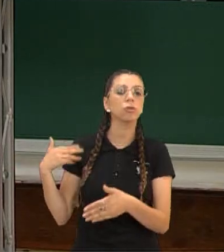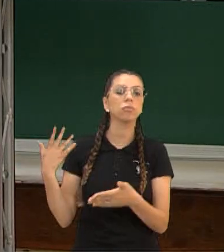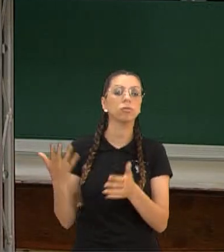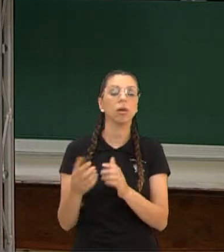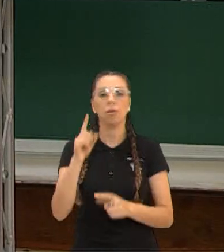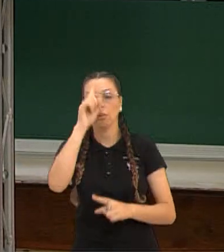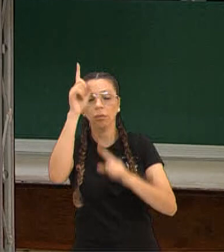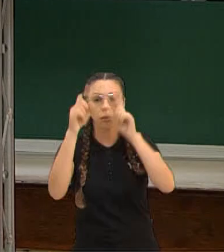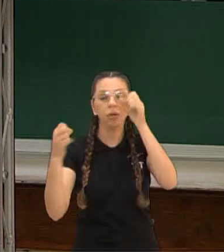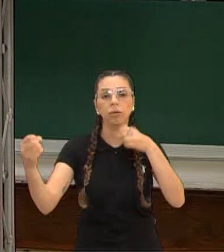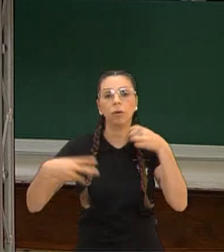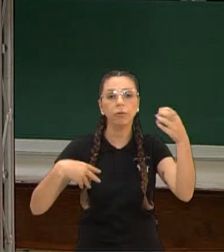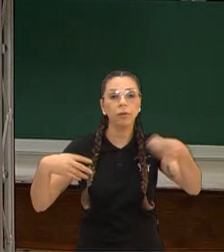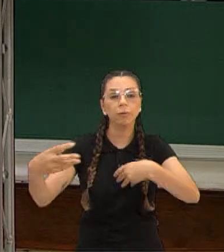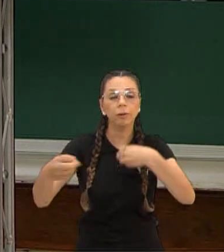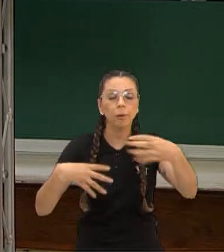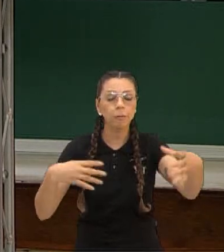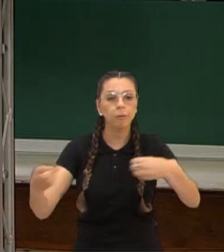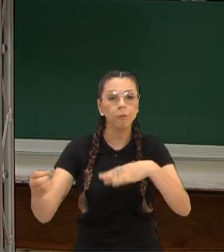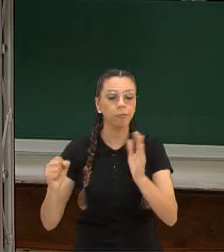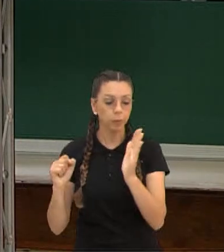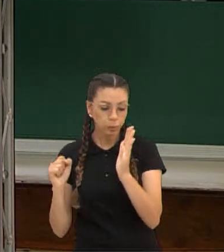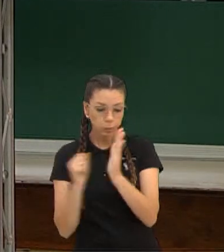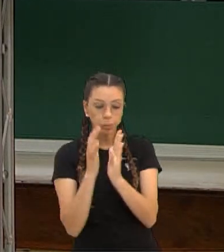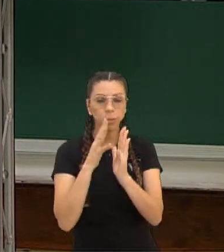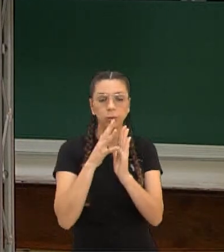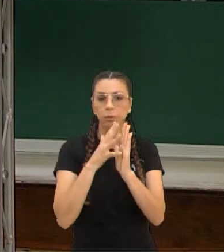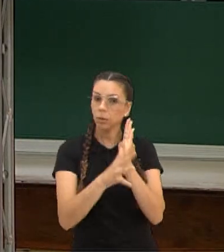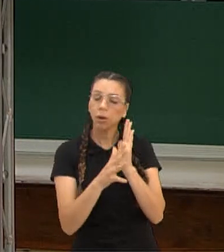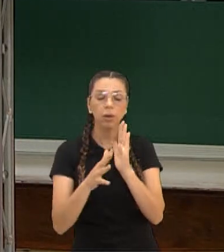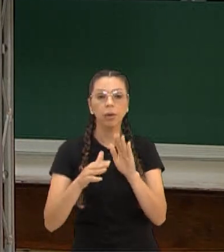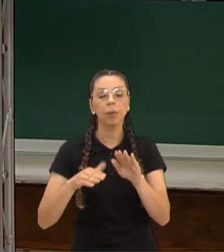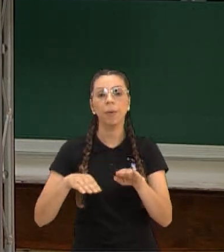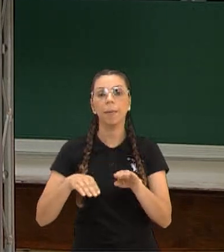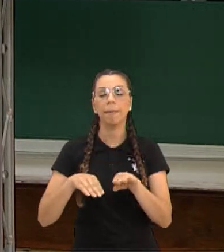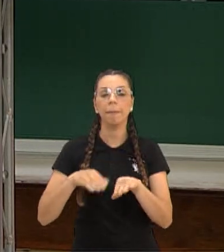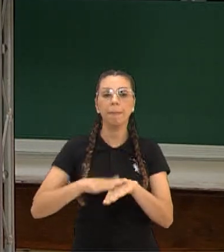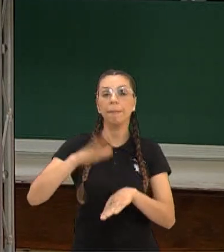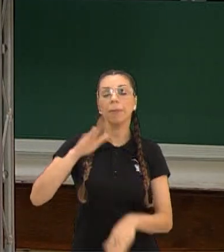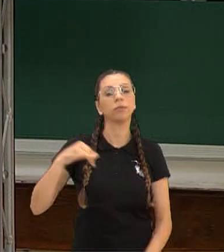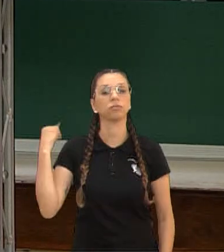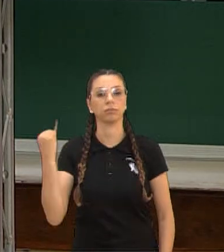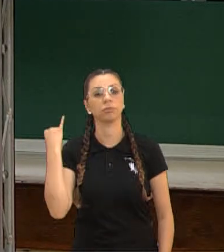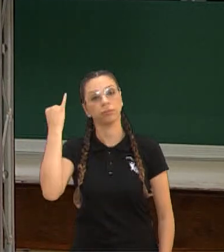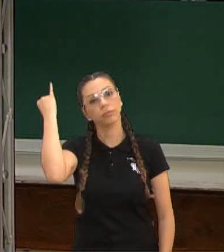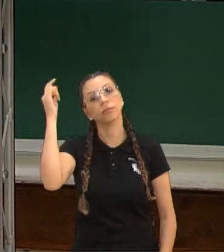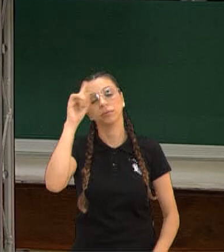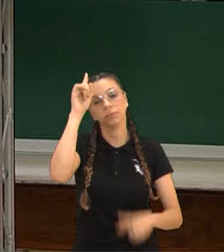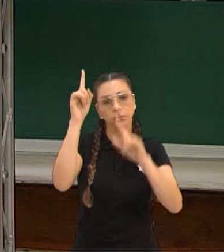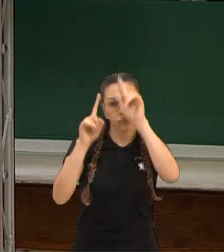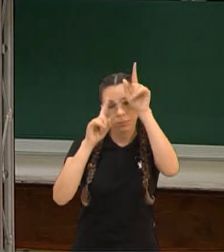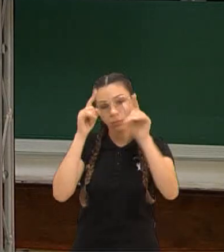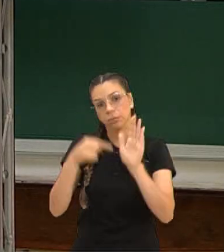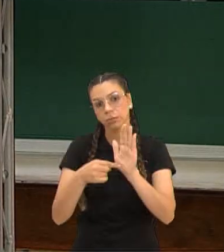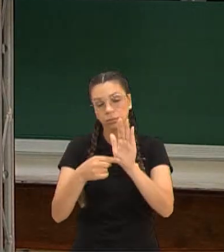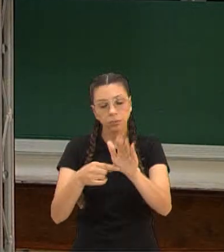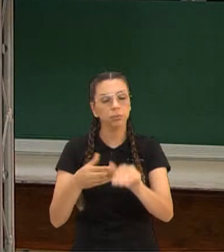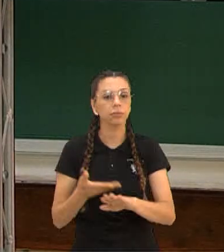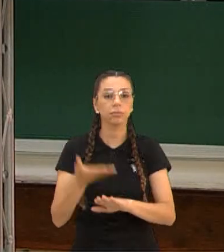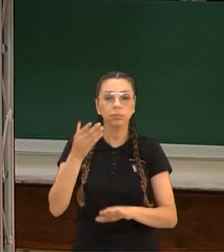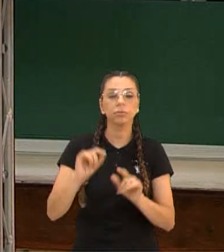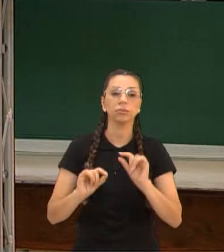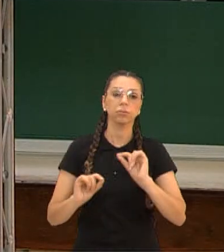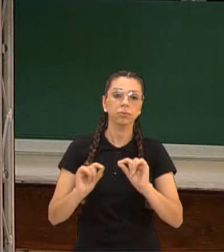E o impressionismo, ele vai ser o ápice nesse ponto. Ele vai surgir com essa ideia da experimentação no seu máximo.